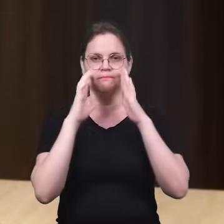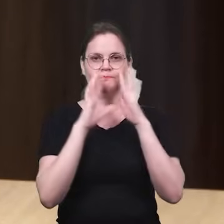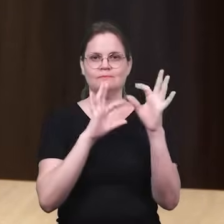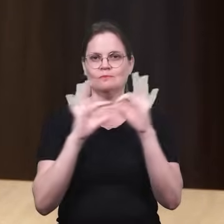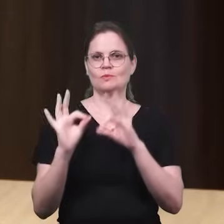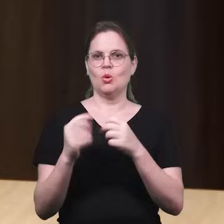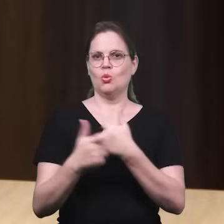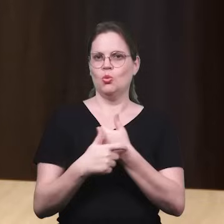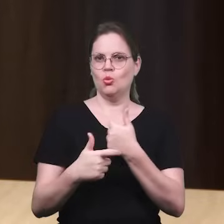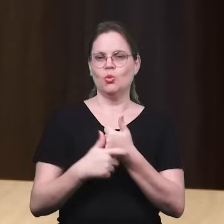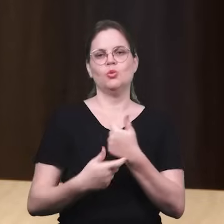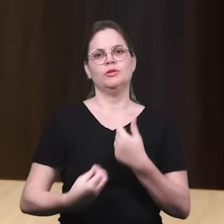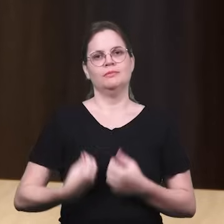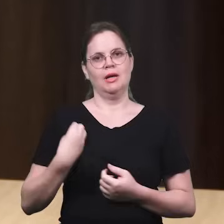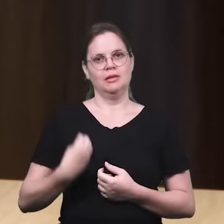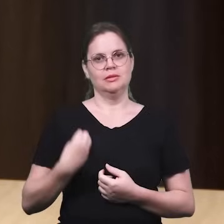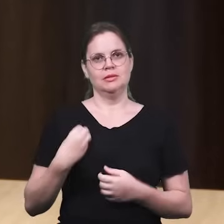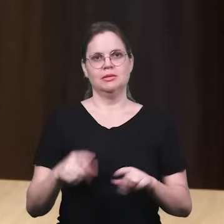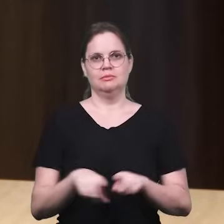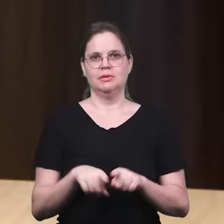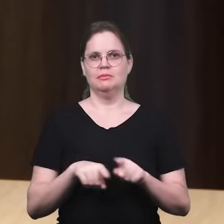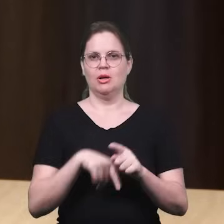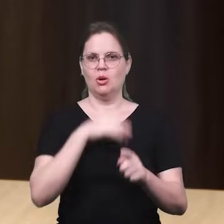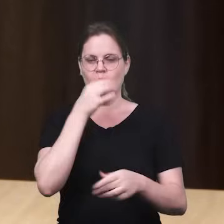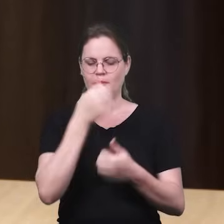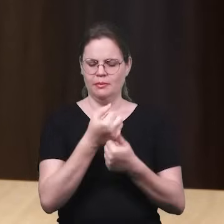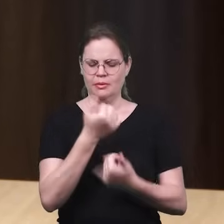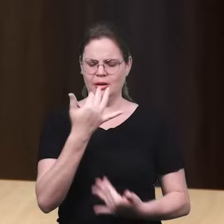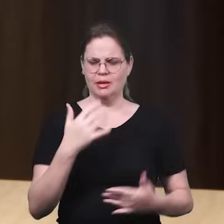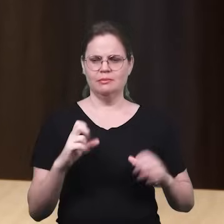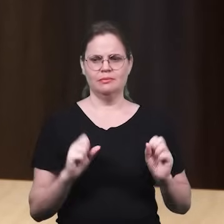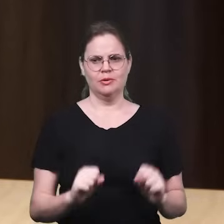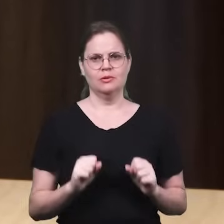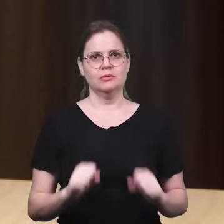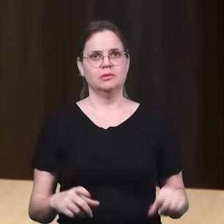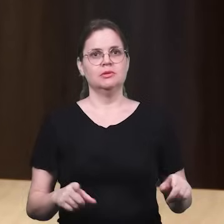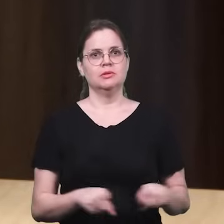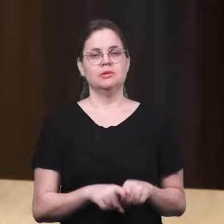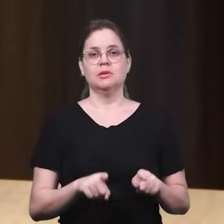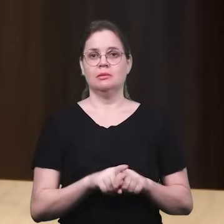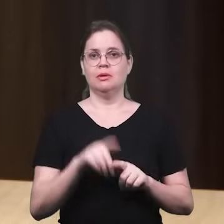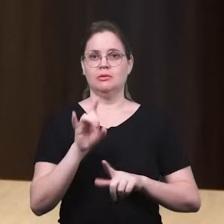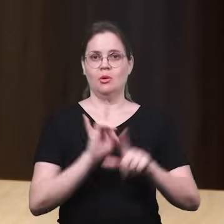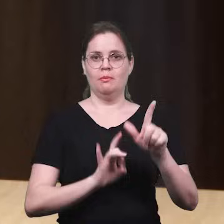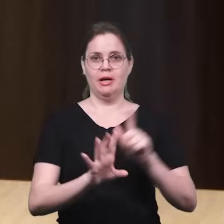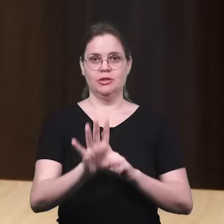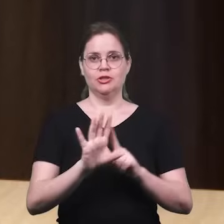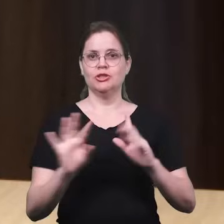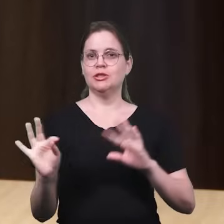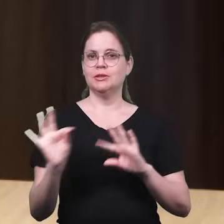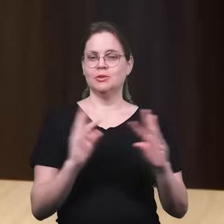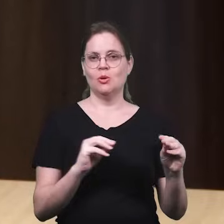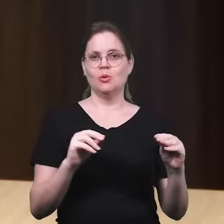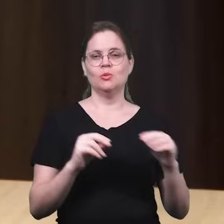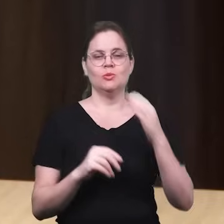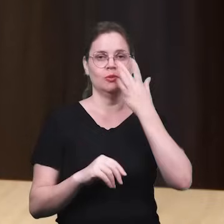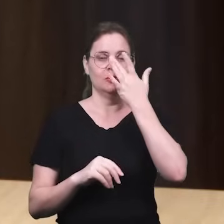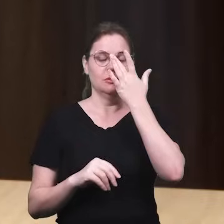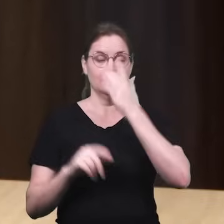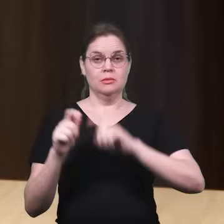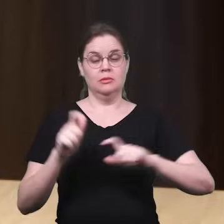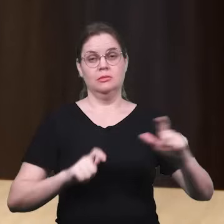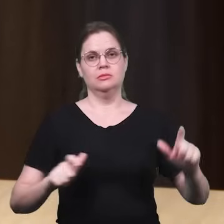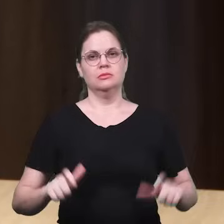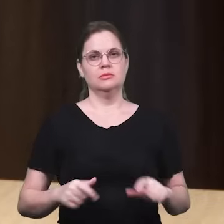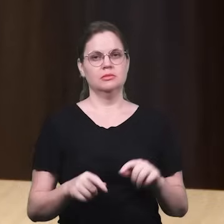esse programa, participe, comente e divulgue, compartilhe, né, para aquelas